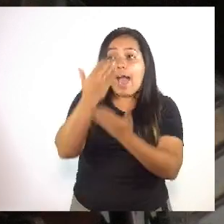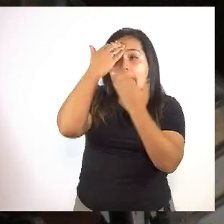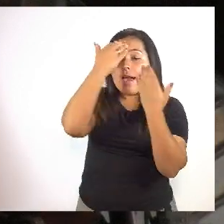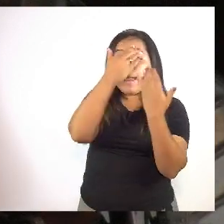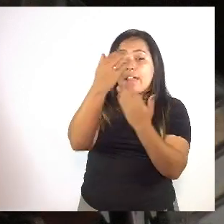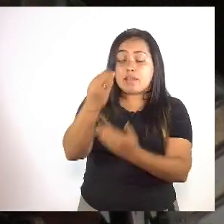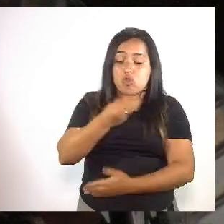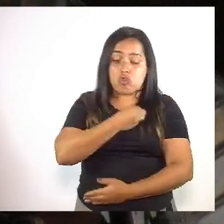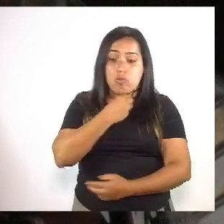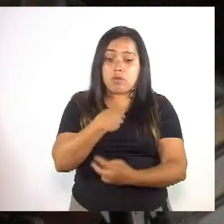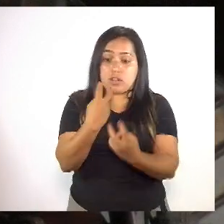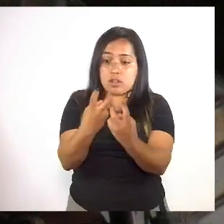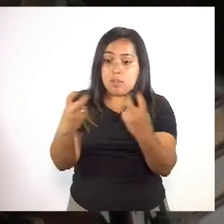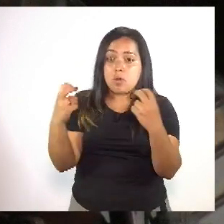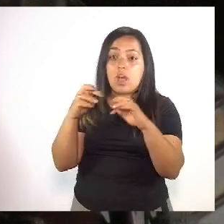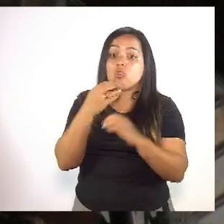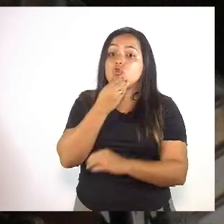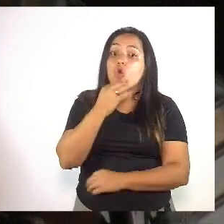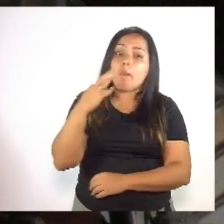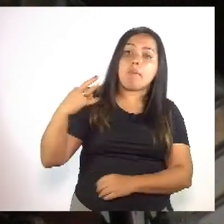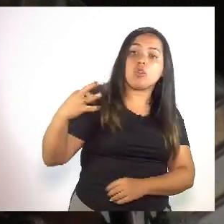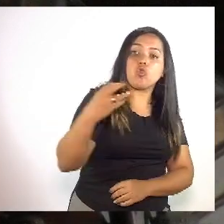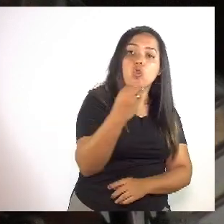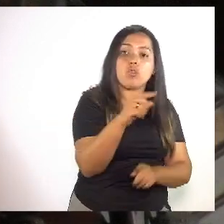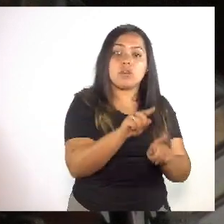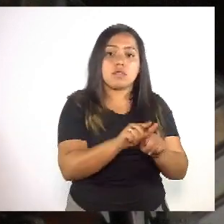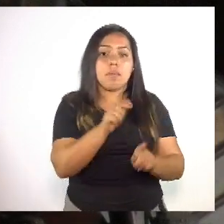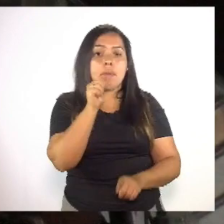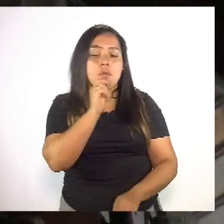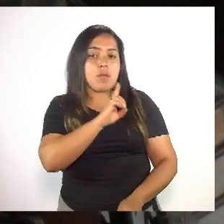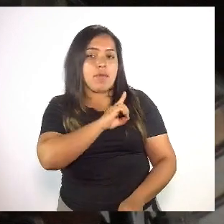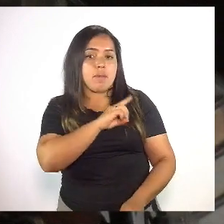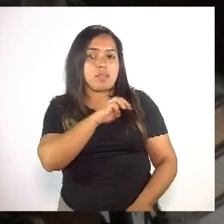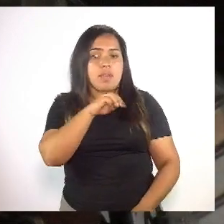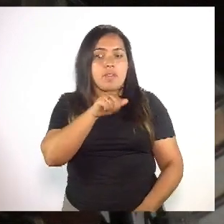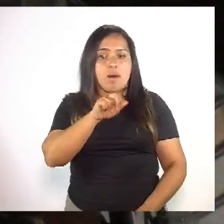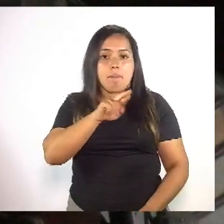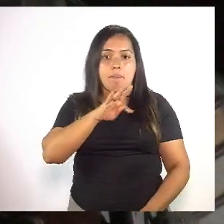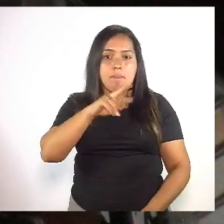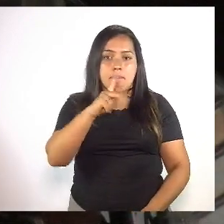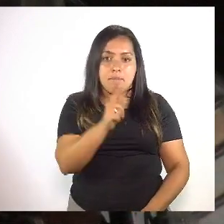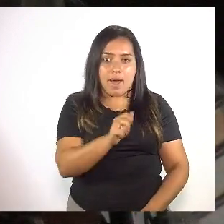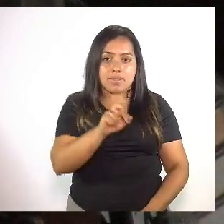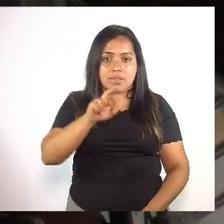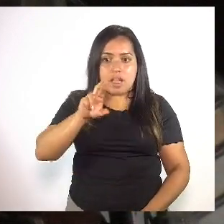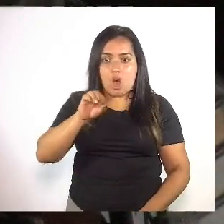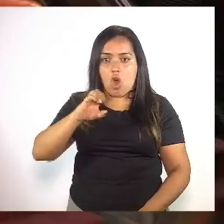e a deputada Marta Rocha, e dou por encerrada essa reunião remota da comissão.